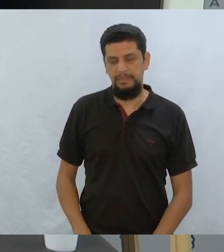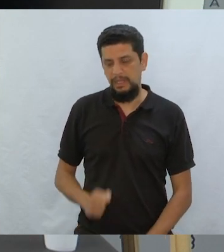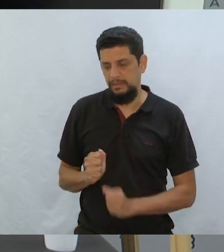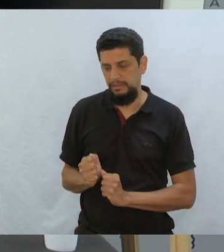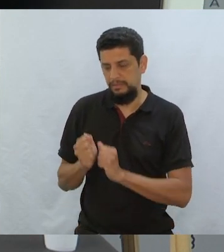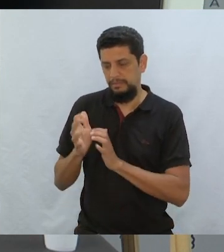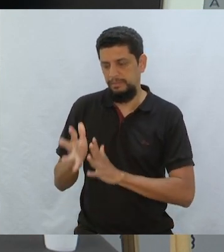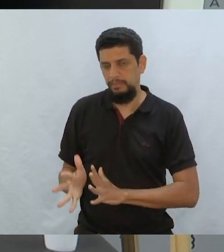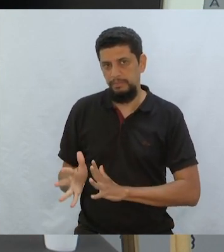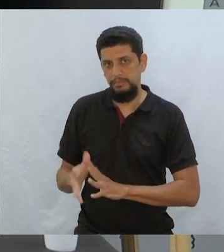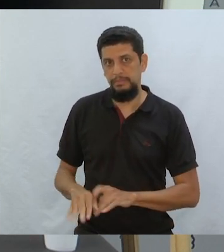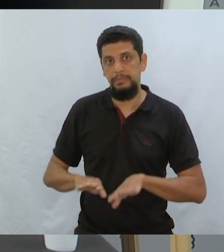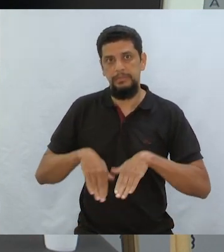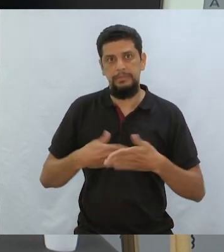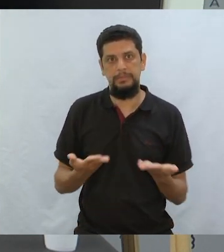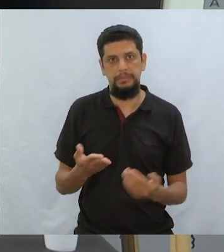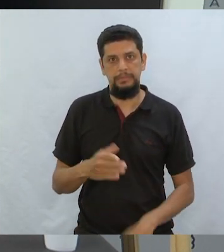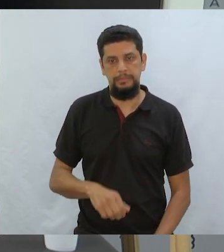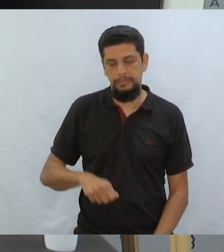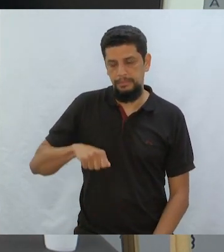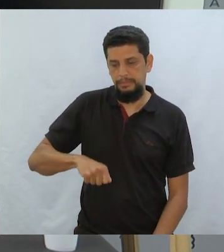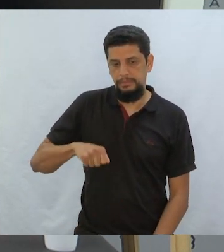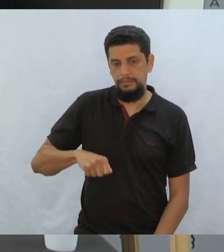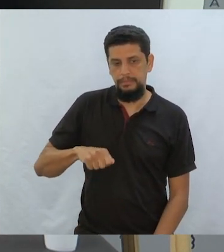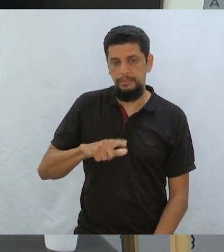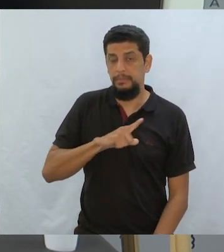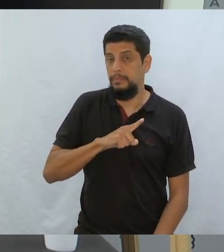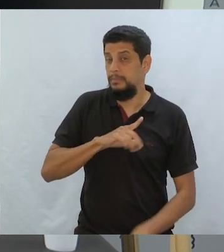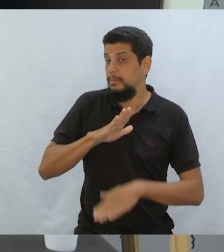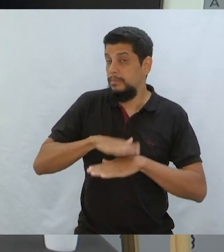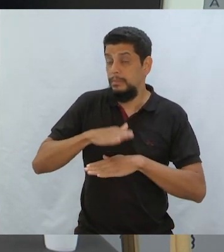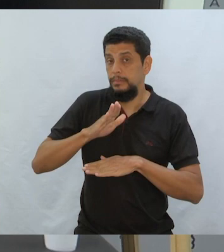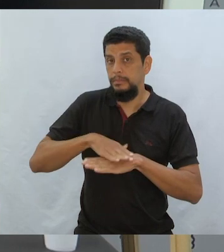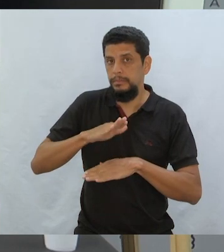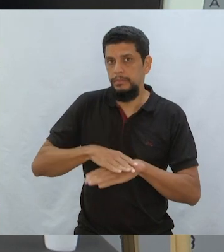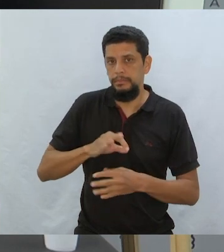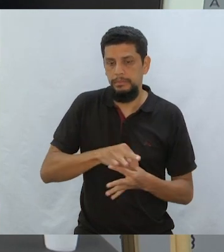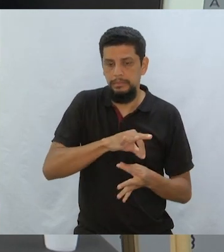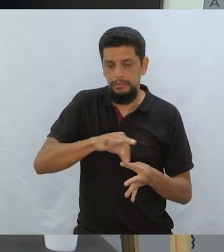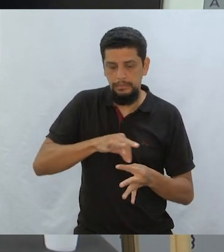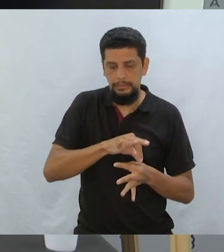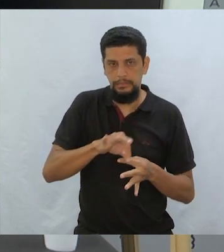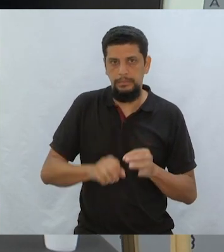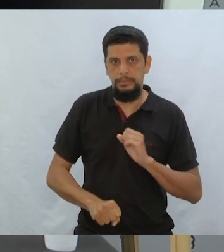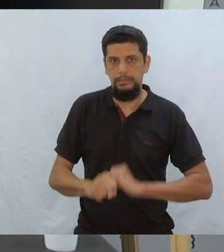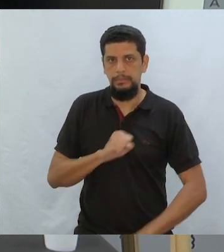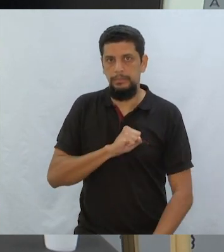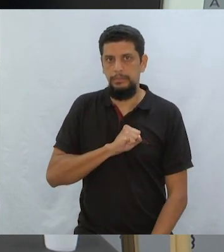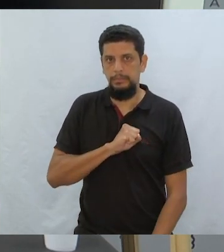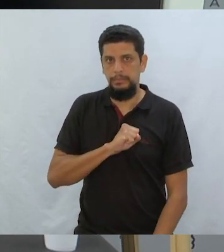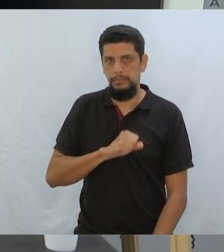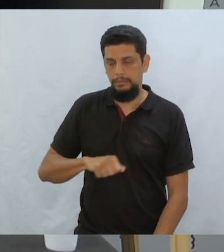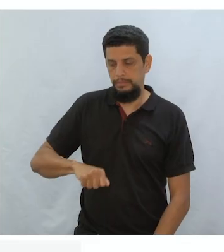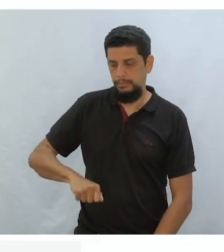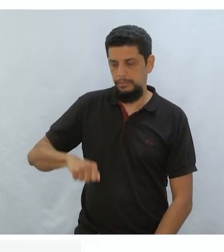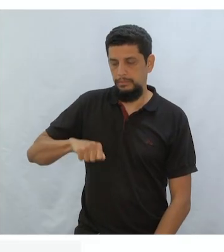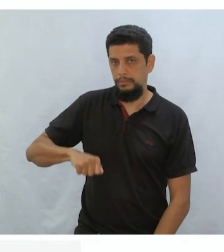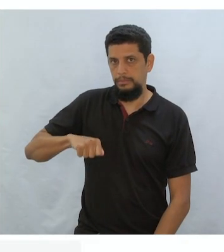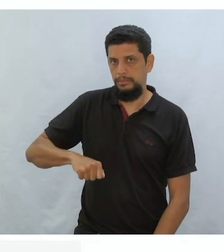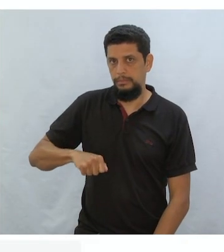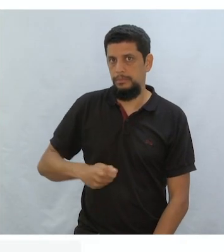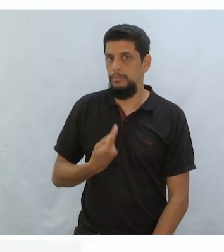está sobrando vários lugares. Então, a cesta de morango que tem mais morangos é a cesta